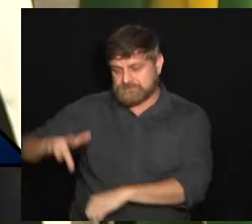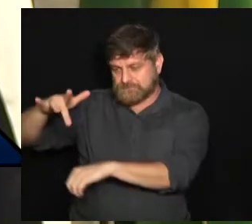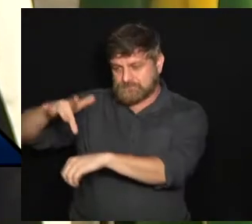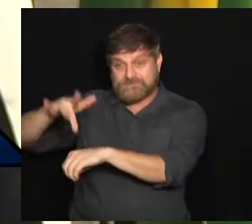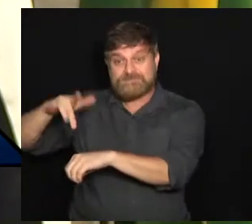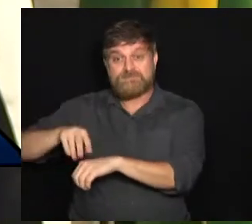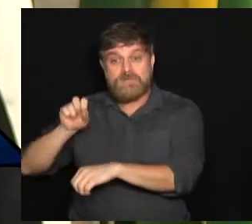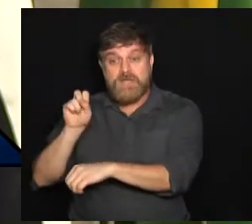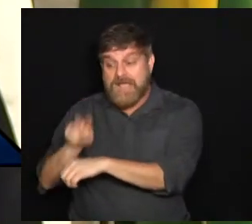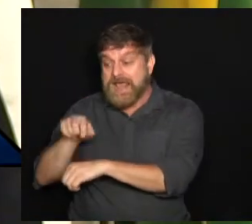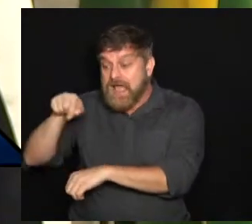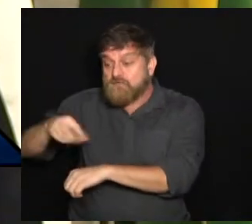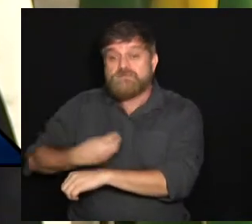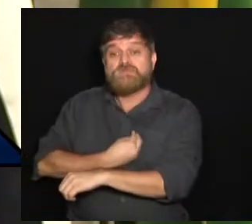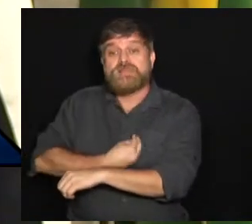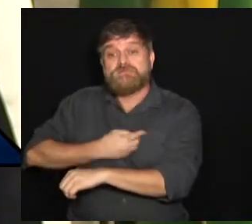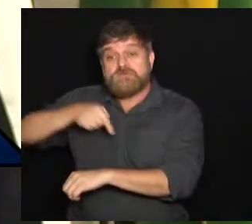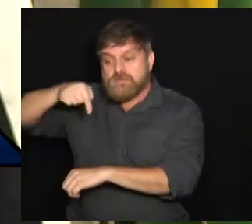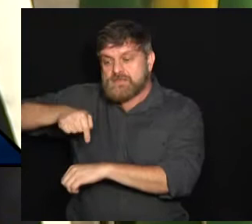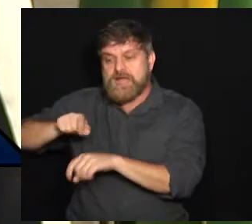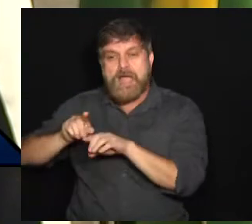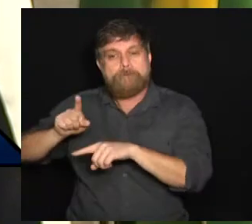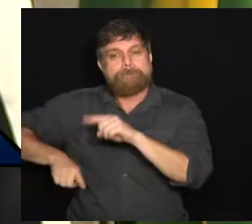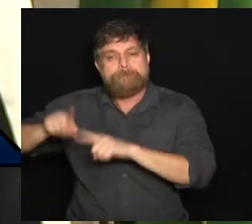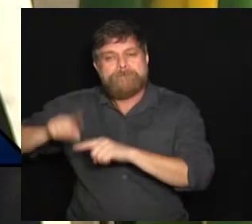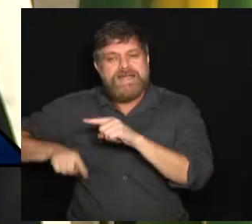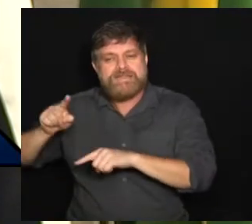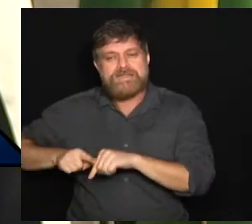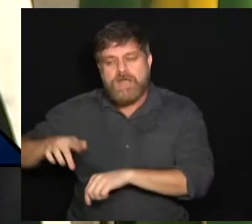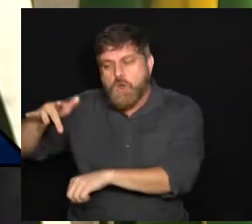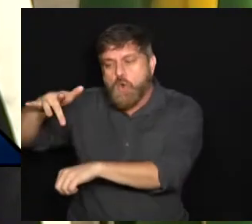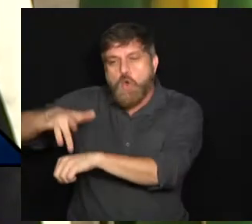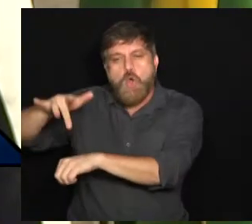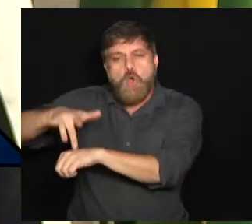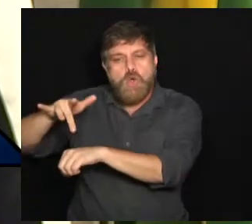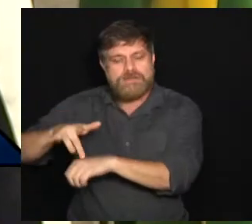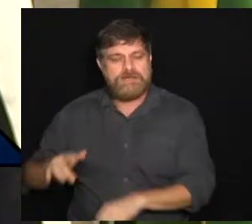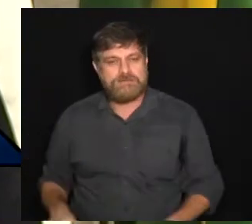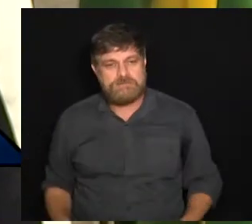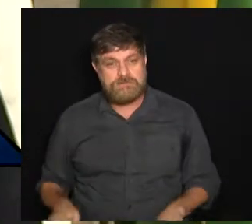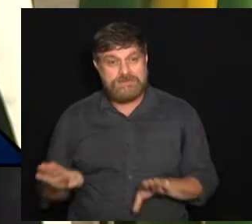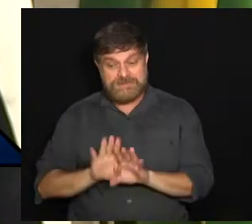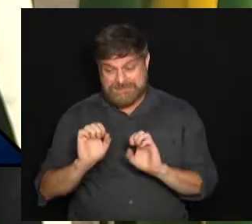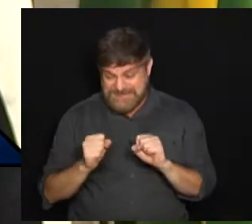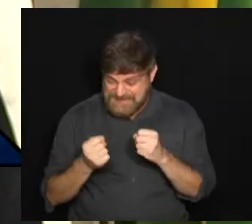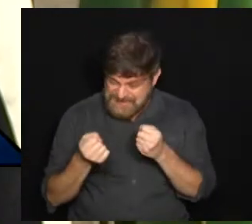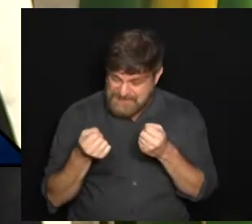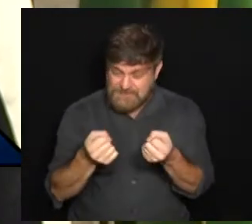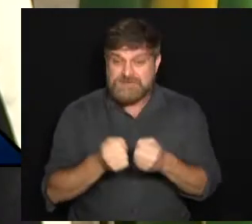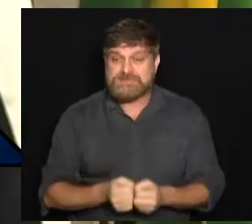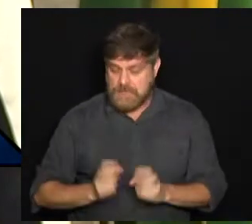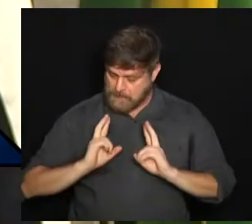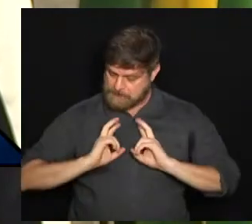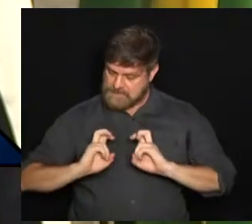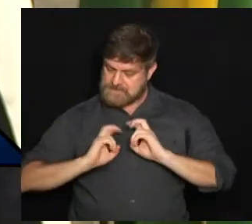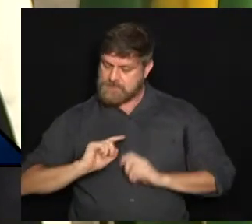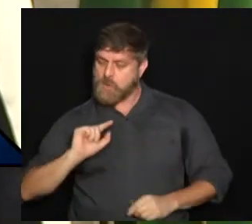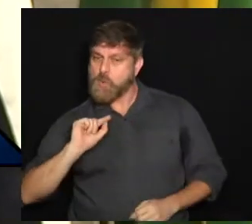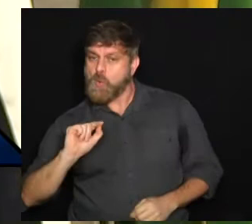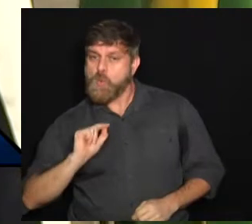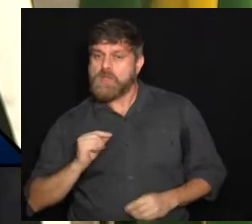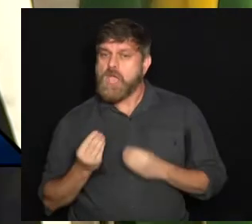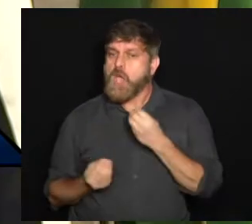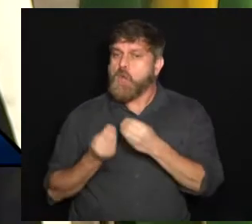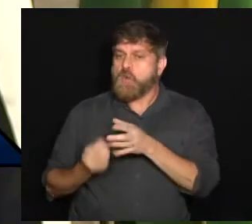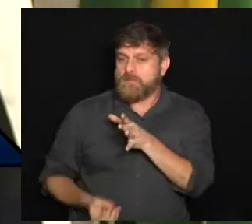vírus sobrevive, né, de algum contato, alguma coisa assim, e reforçar os sintomas, se eles podem ser